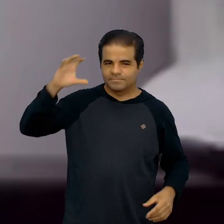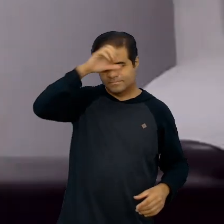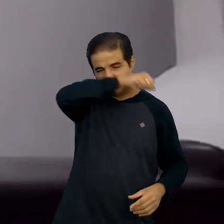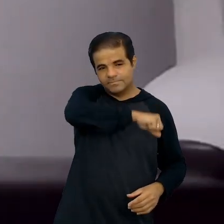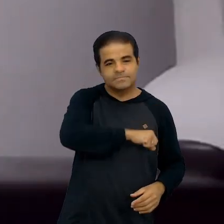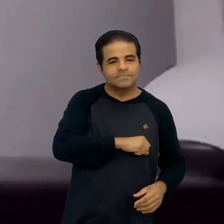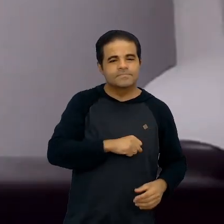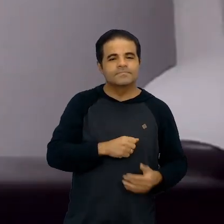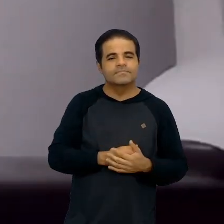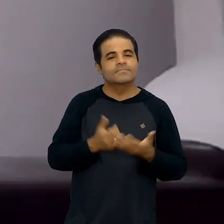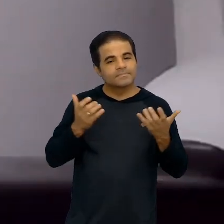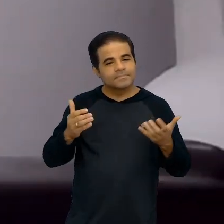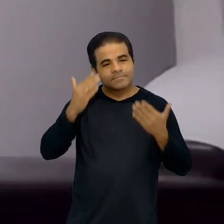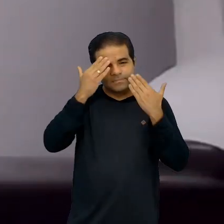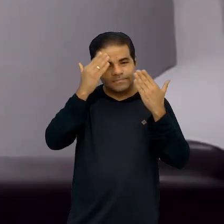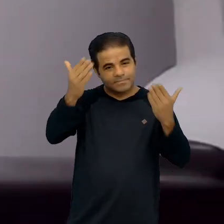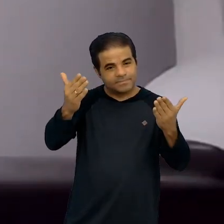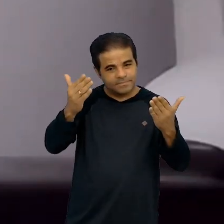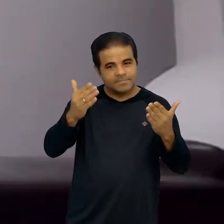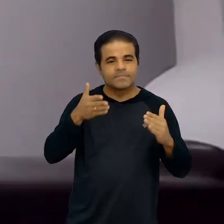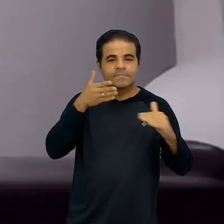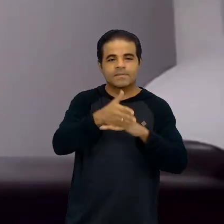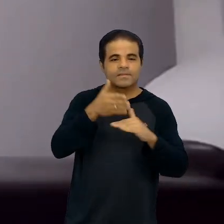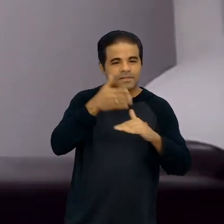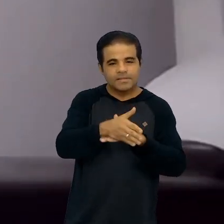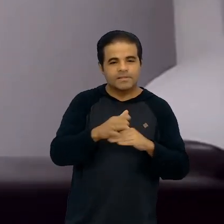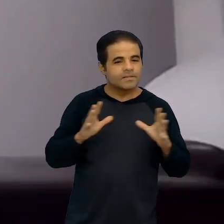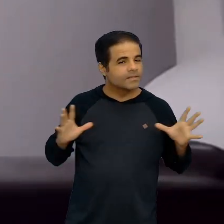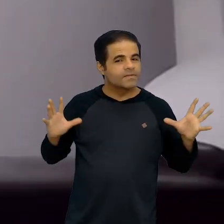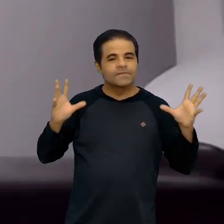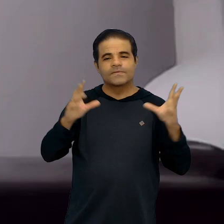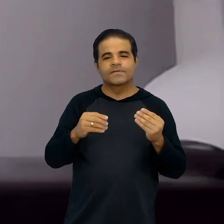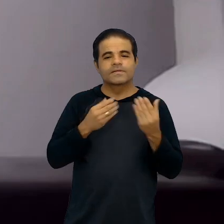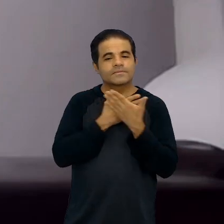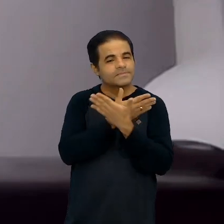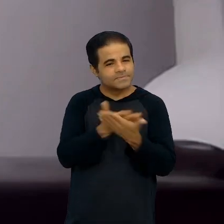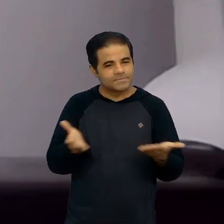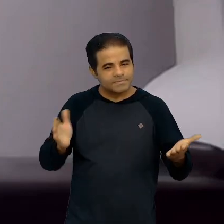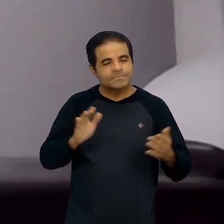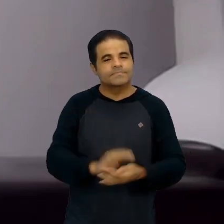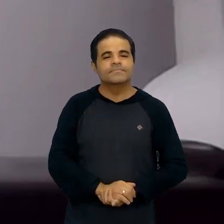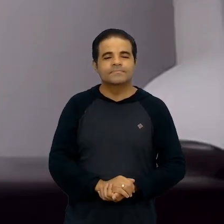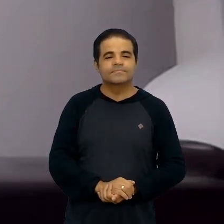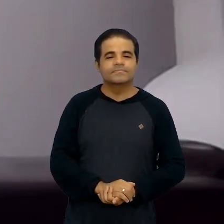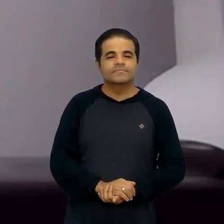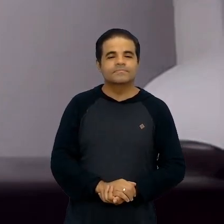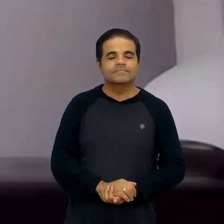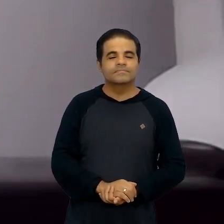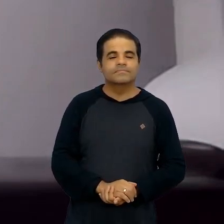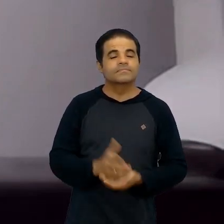ensino-aprendizagem. Então, quero agradecer a participação de todos vocês,